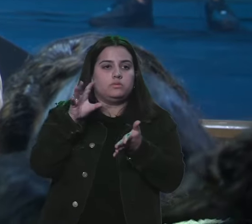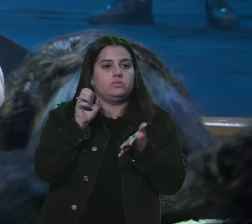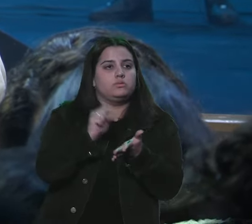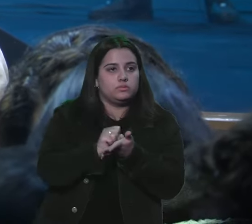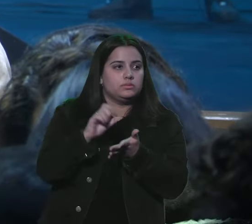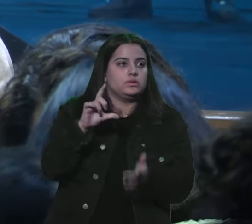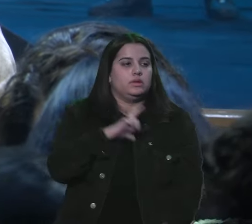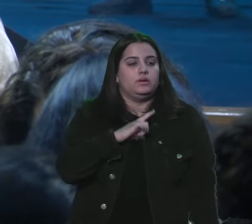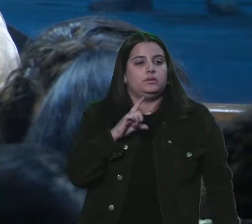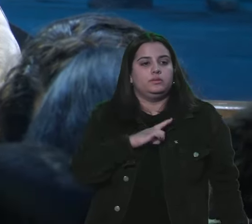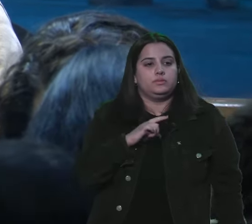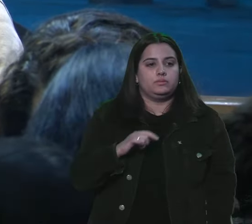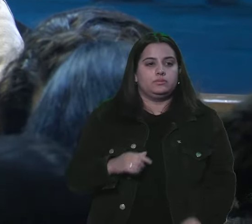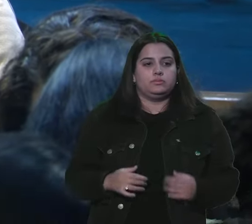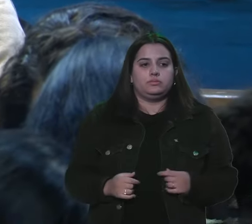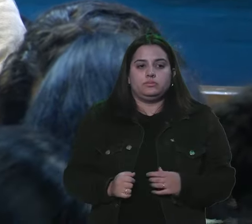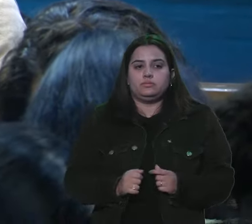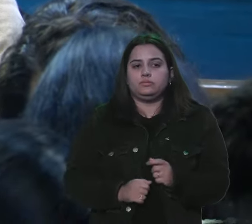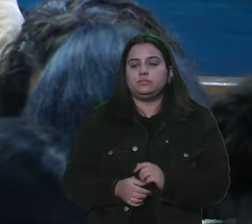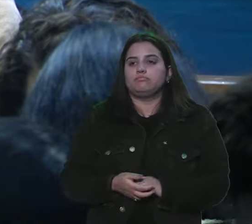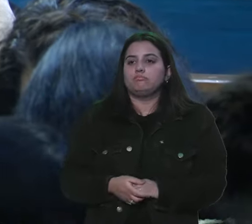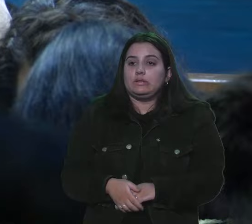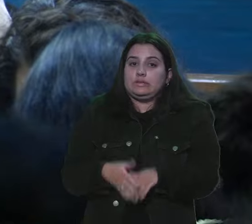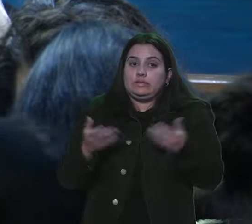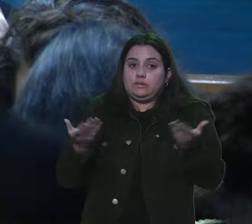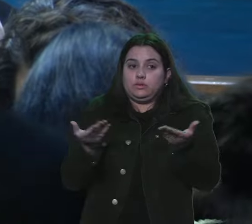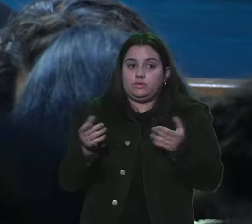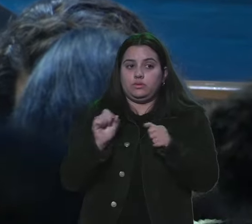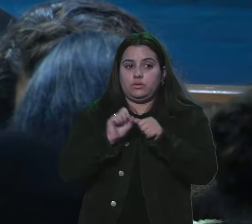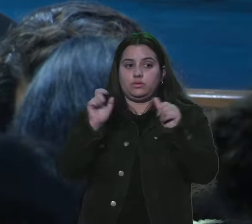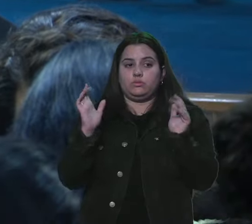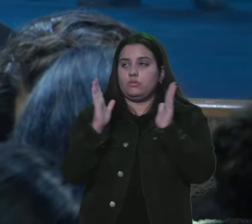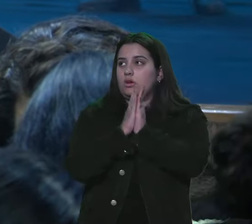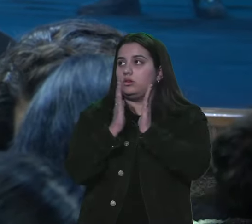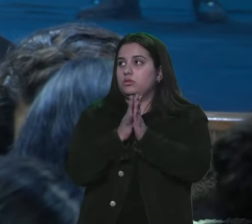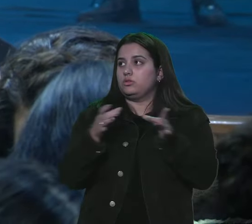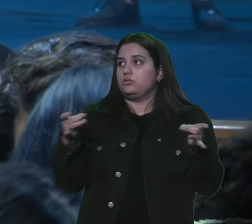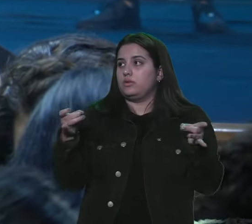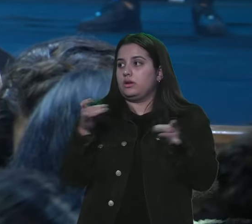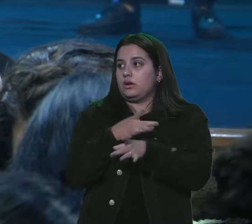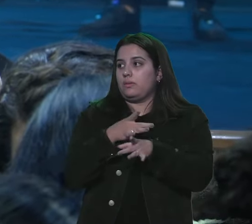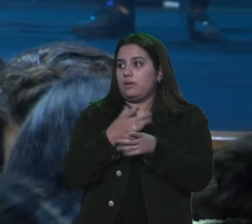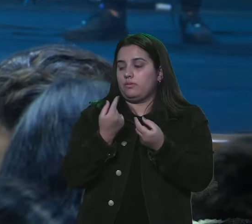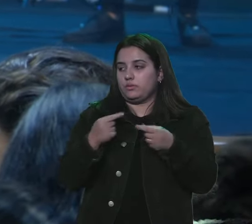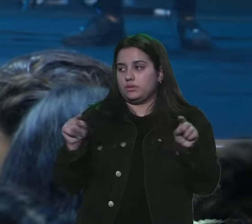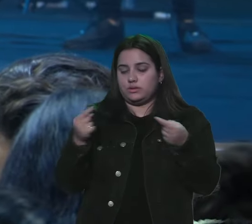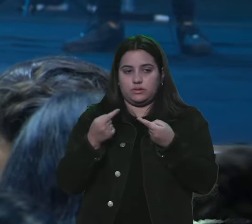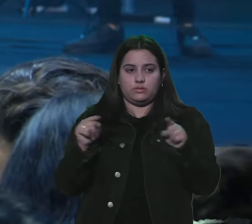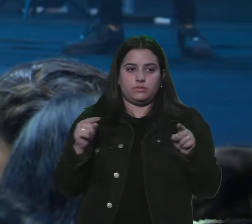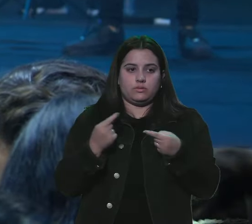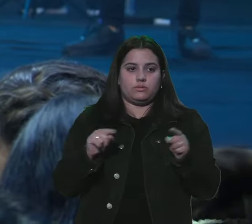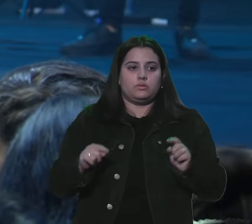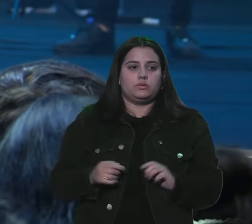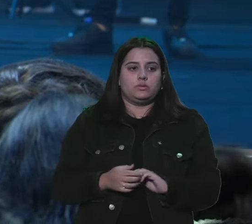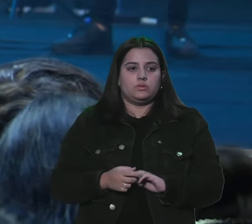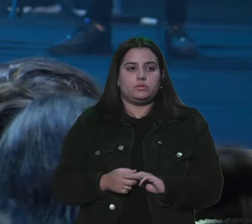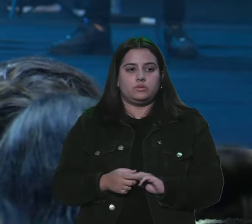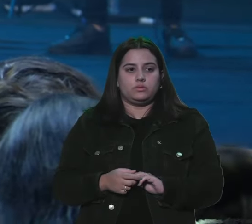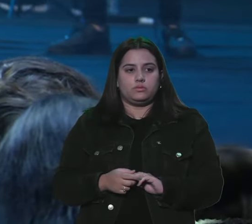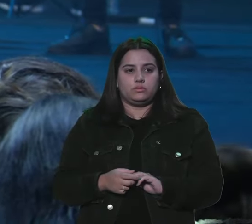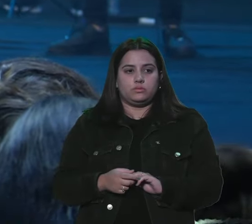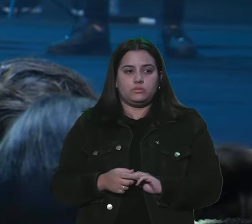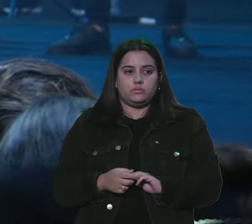inscrição. E eu vou fazer uma oração e a gente vai encerrar com essa canção. Senhor